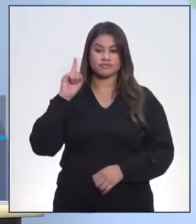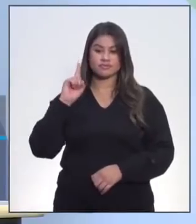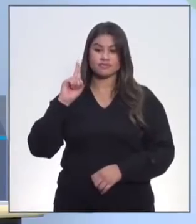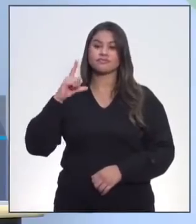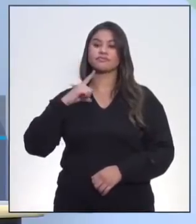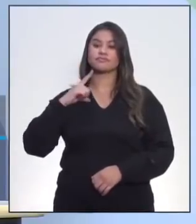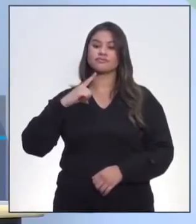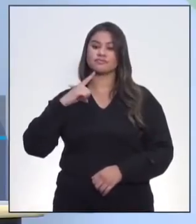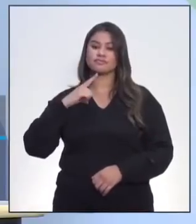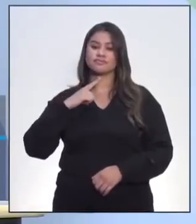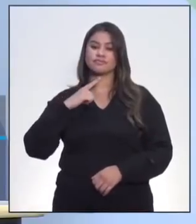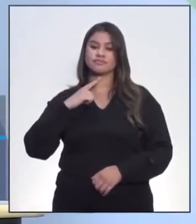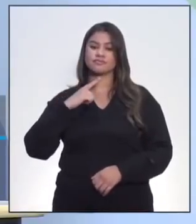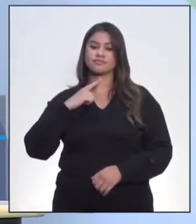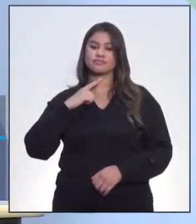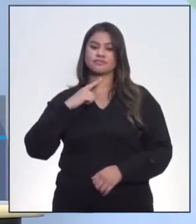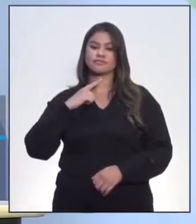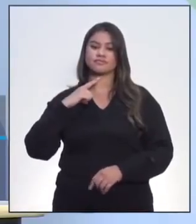questão